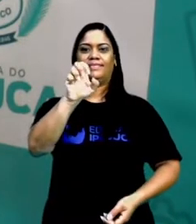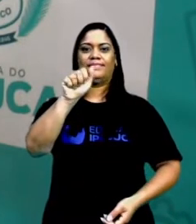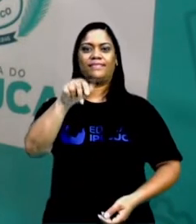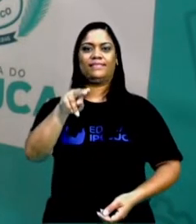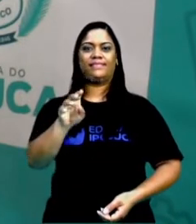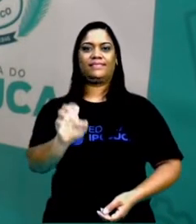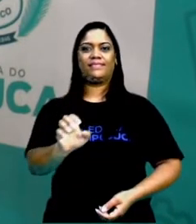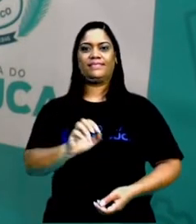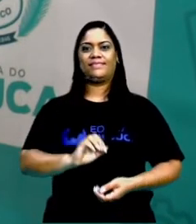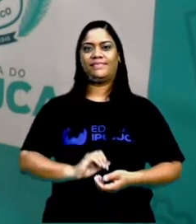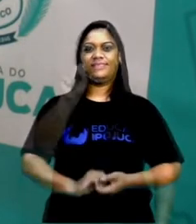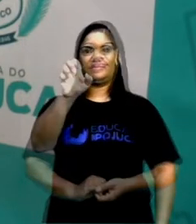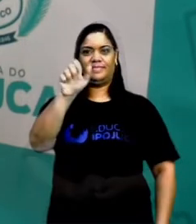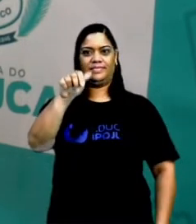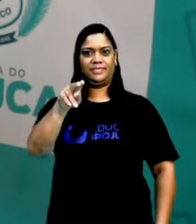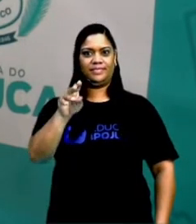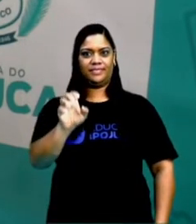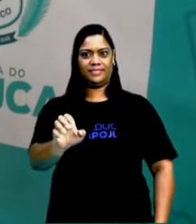Portela.